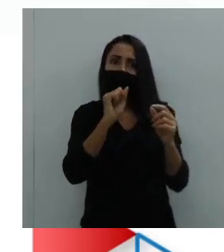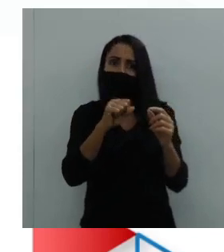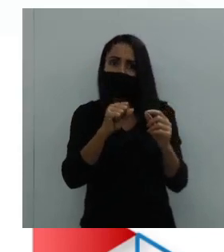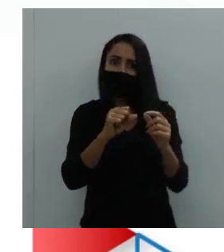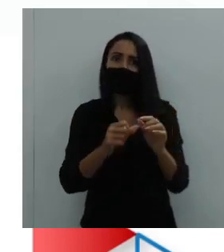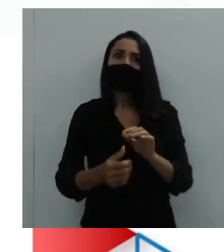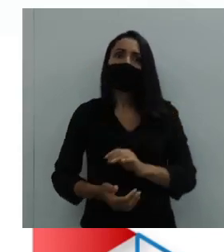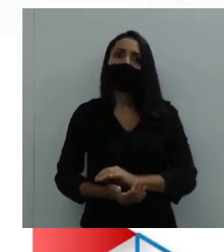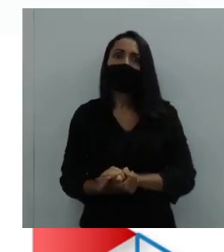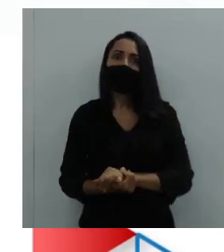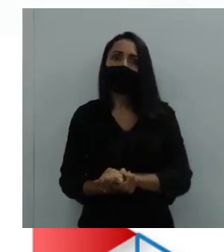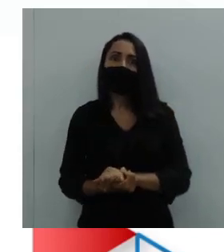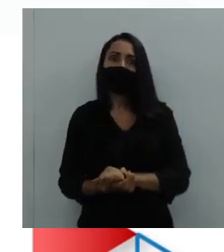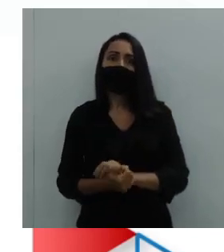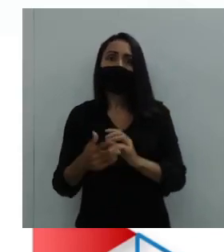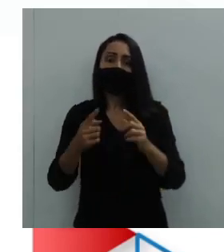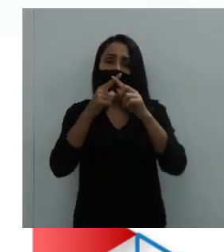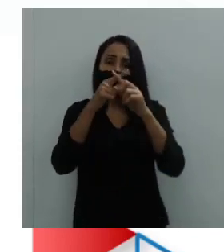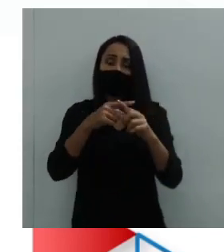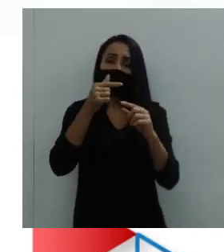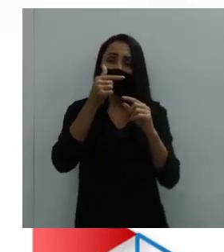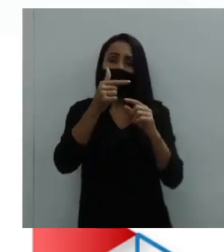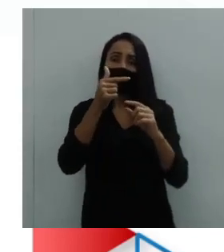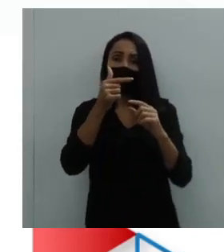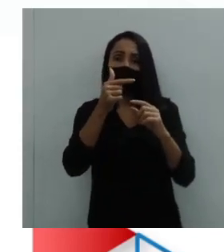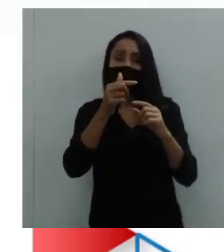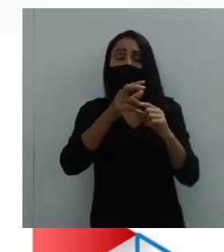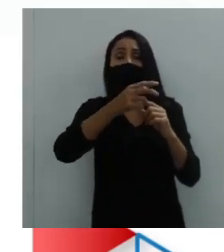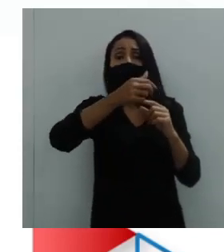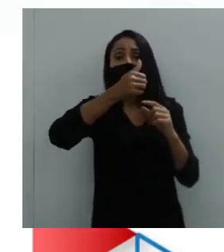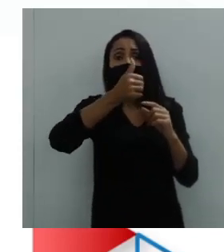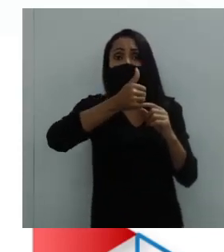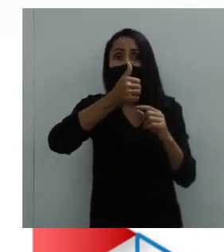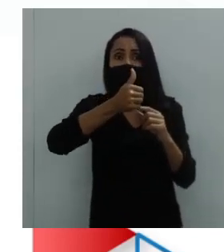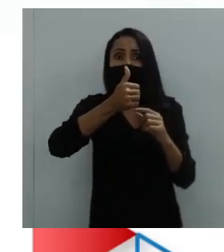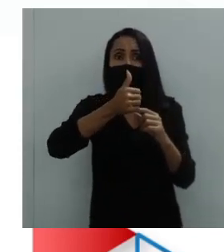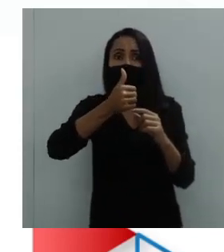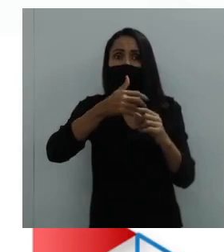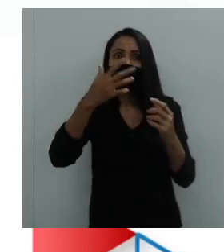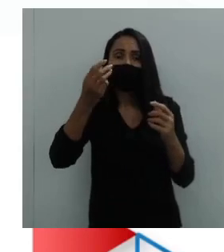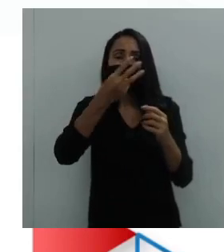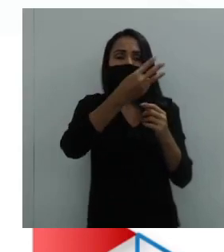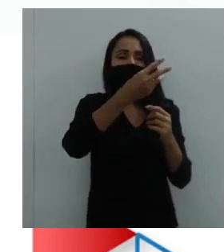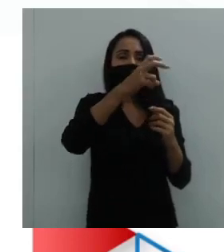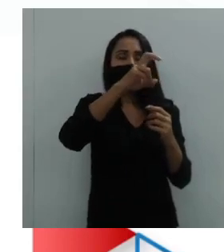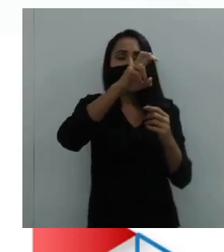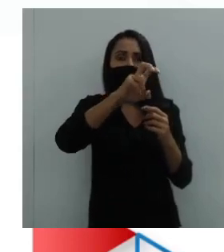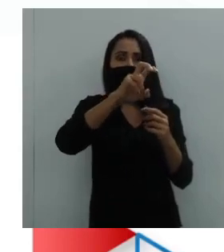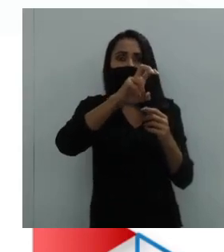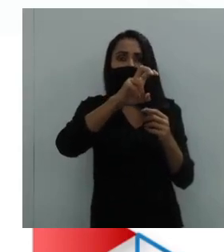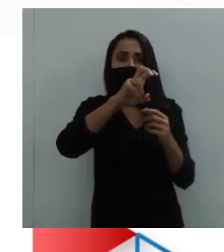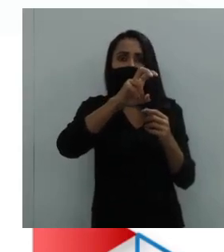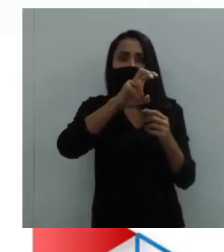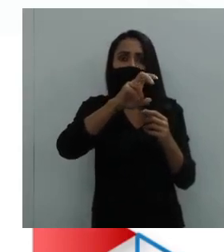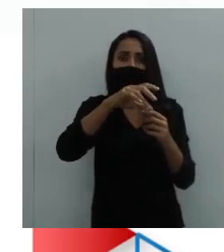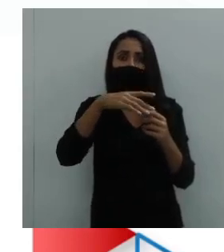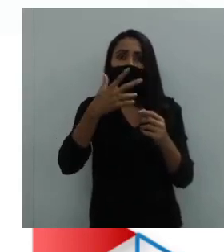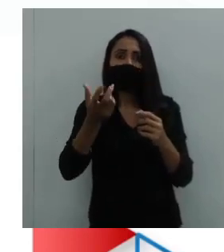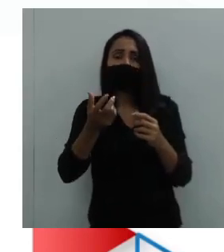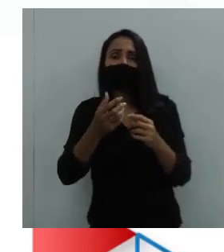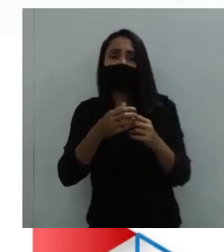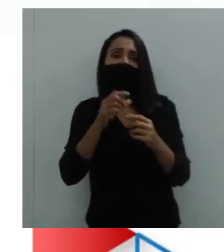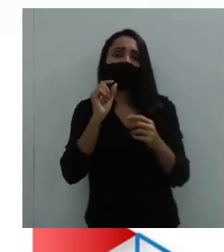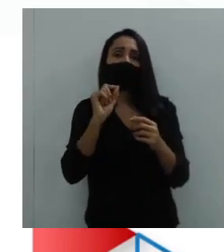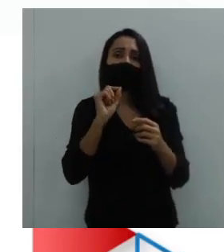Segue comigo. Ao multiplicar por 2, o primeiro par ordenado 3 e 5, eu vou ter o que mesmo? Se